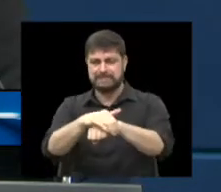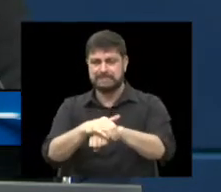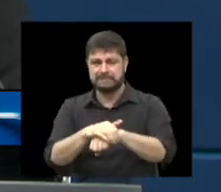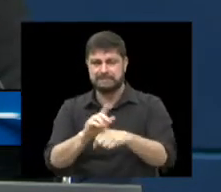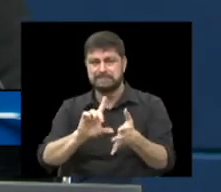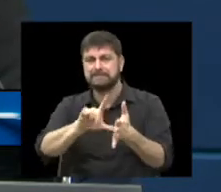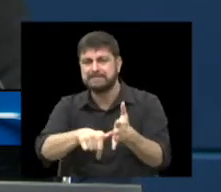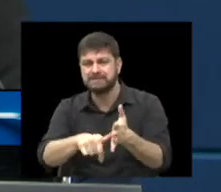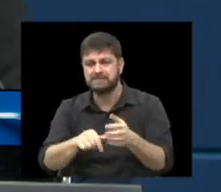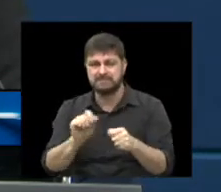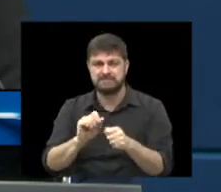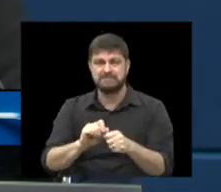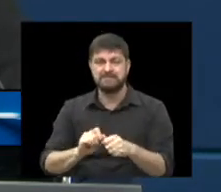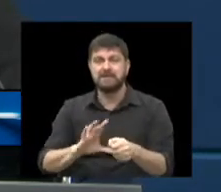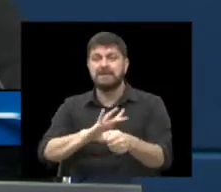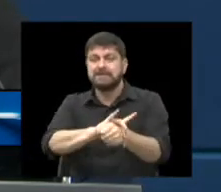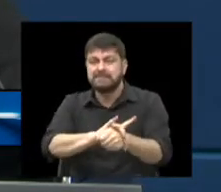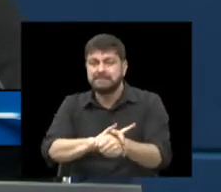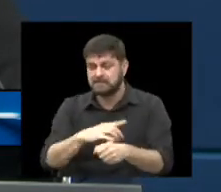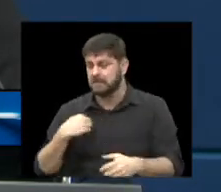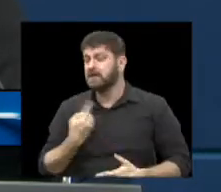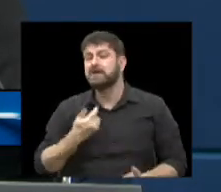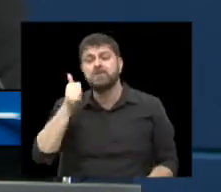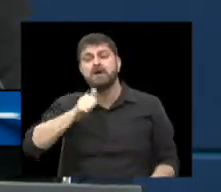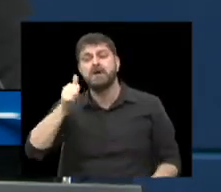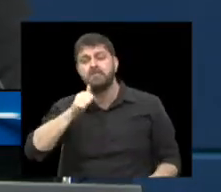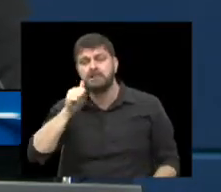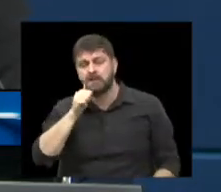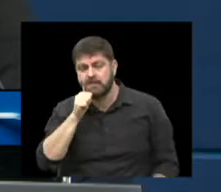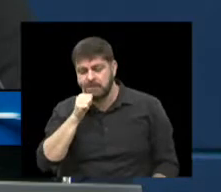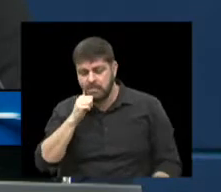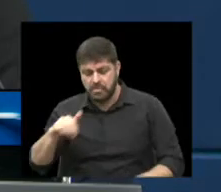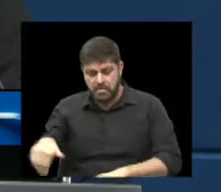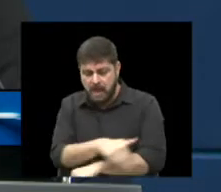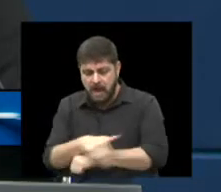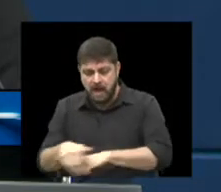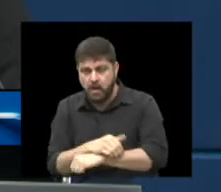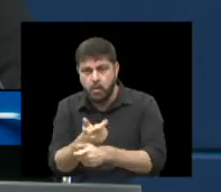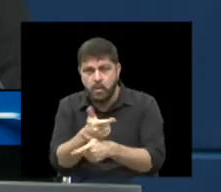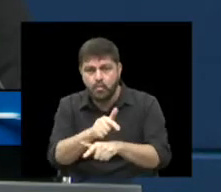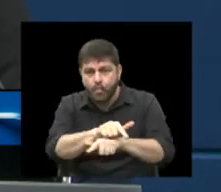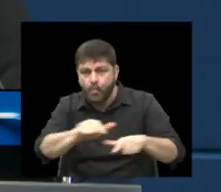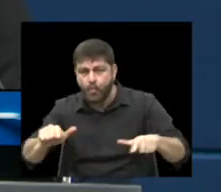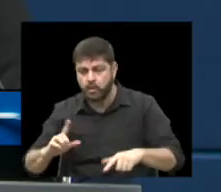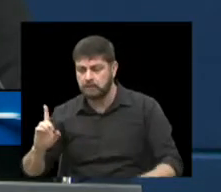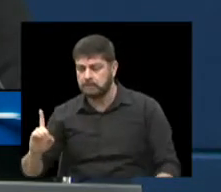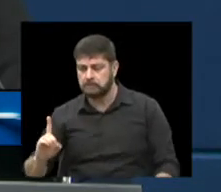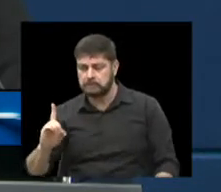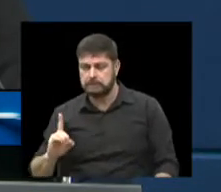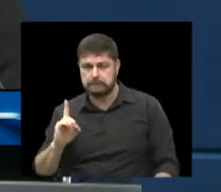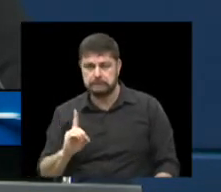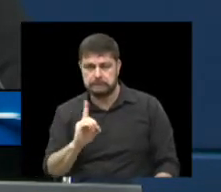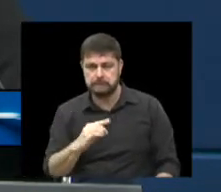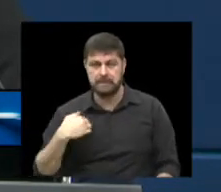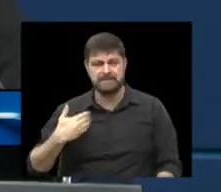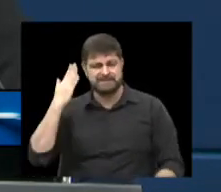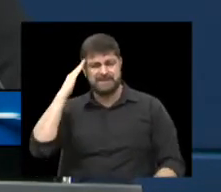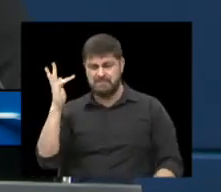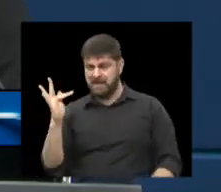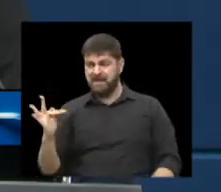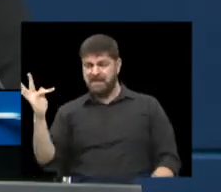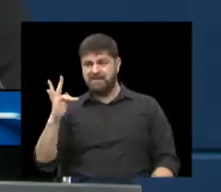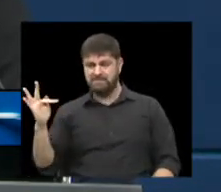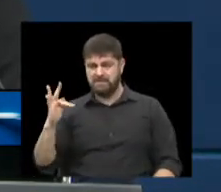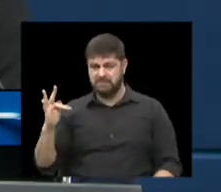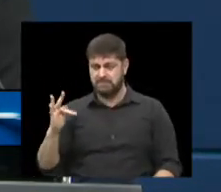traz implicação na segurança principalmente de nós mulheres, porque nós mulheres sabemos quanto é importante, ao sair da faculdade,